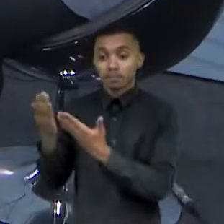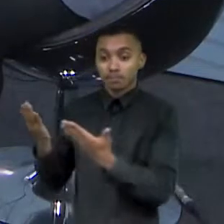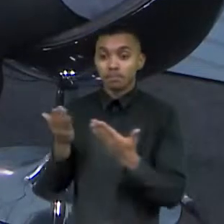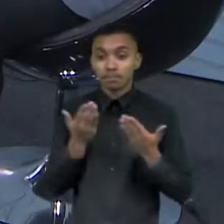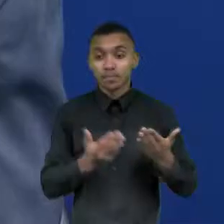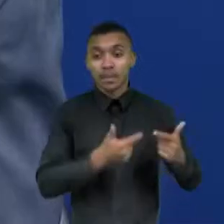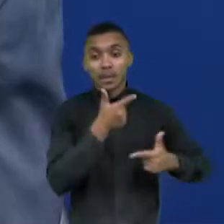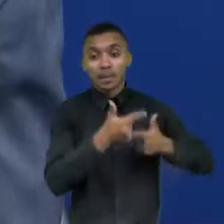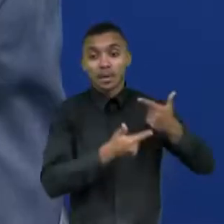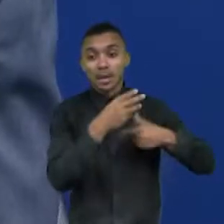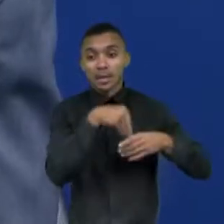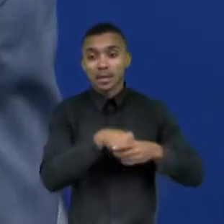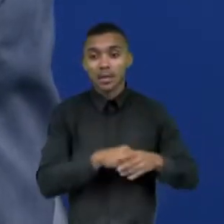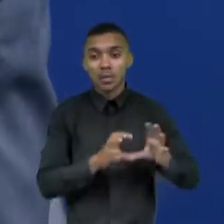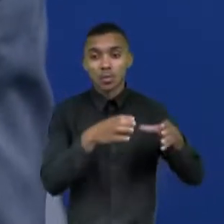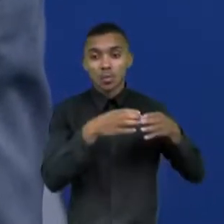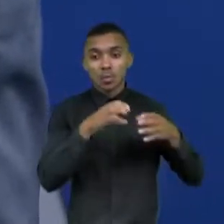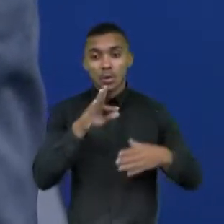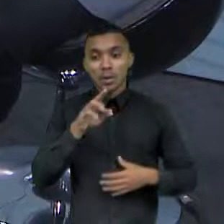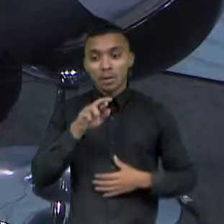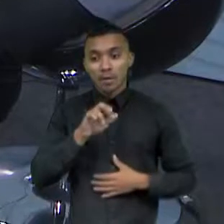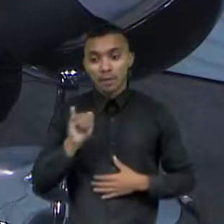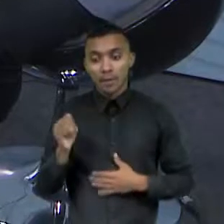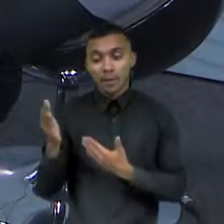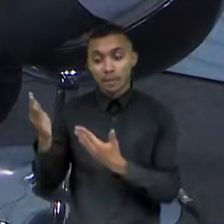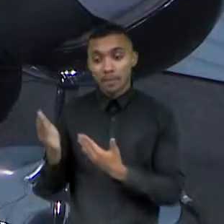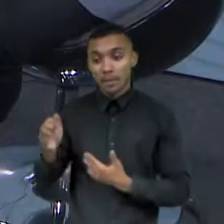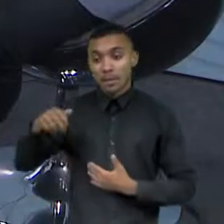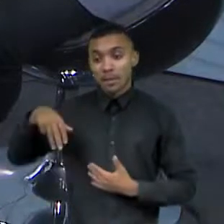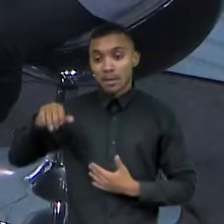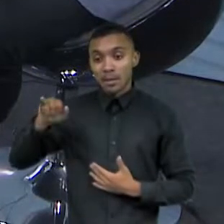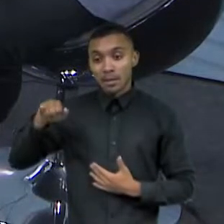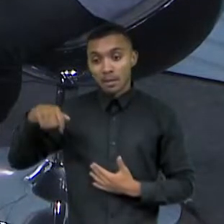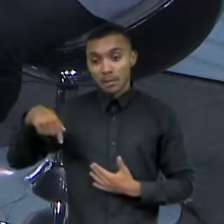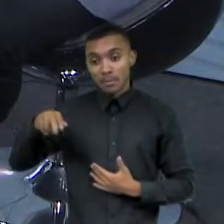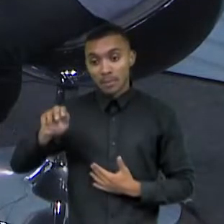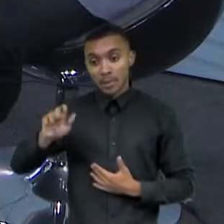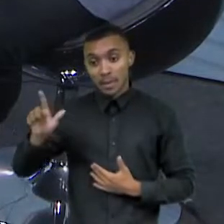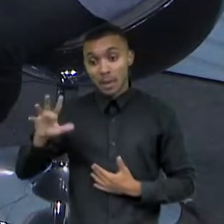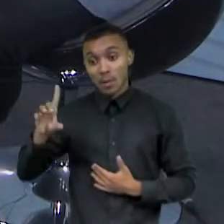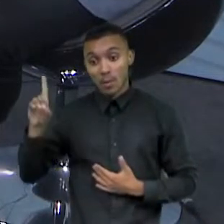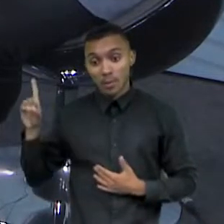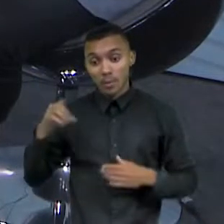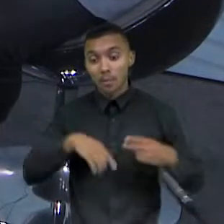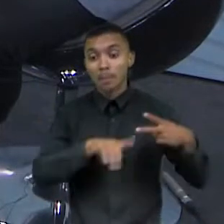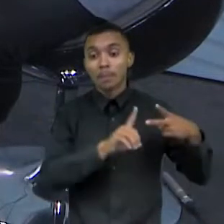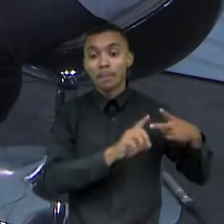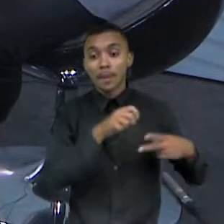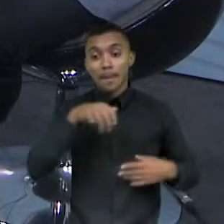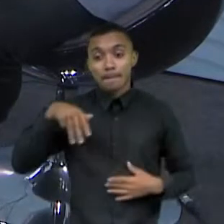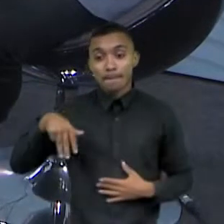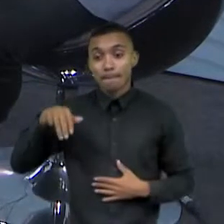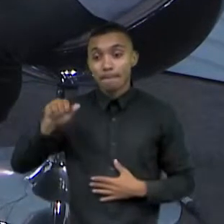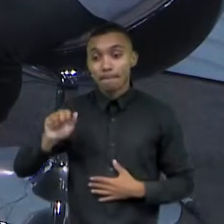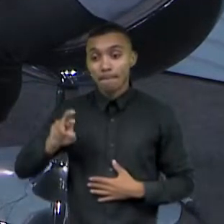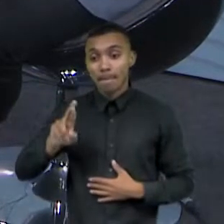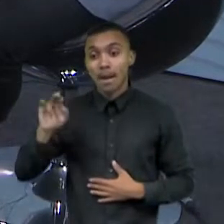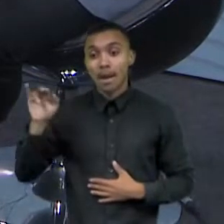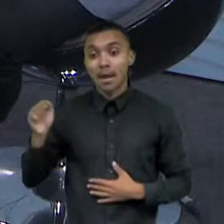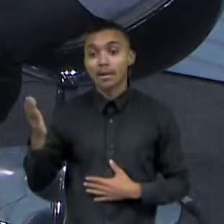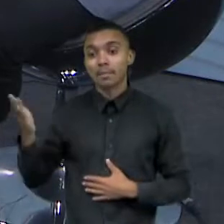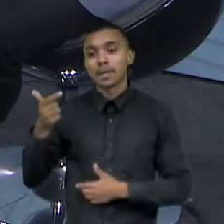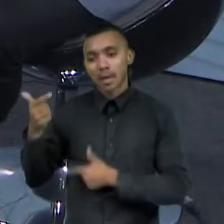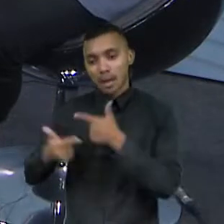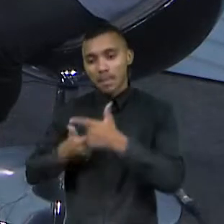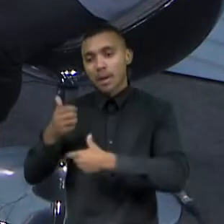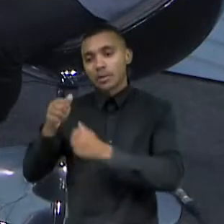Tito aqui da Assembleia de Direitos Humanos, o Miguel Rodrigues, que é o coordenador, e a Maria de Lourdes Vieira, que também é advogada, evidentemente, e trabalha no